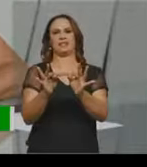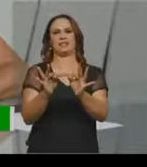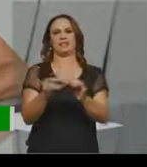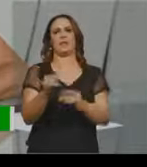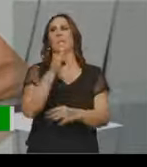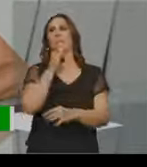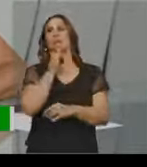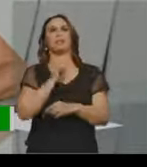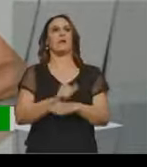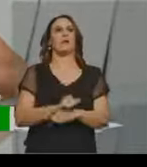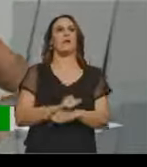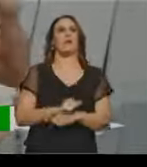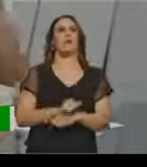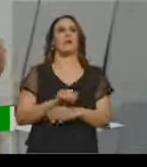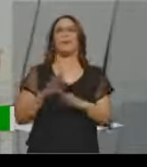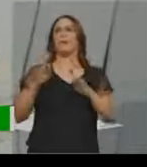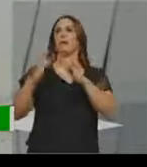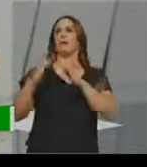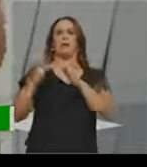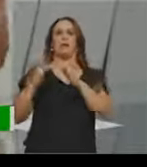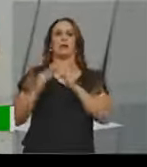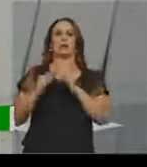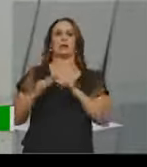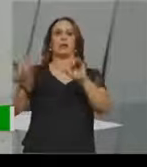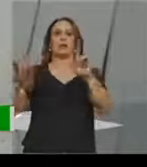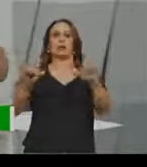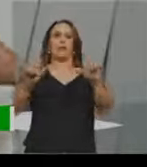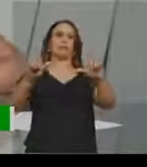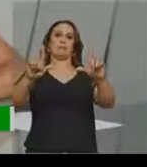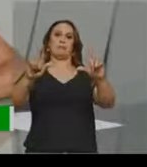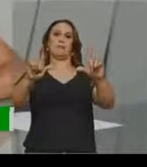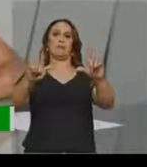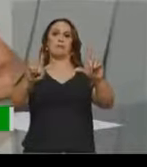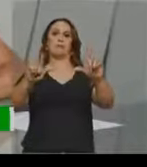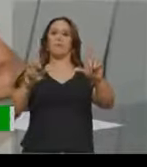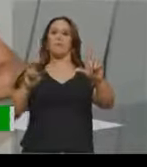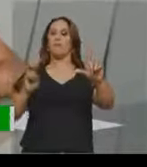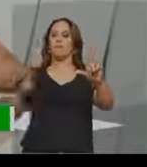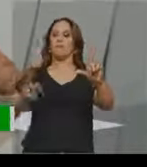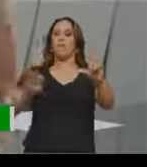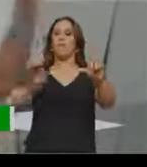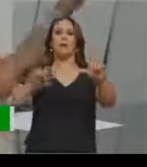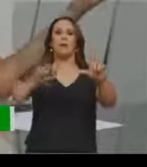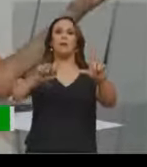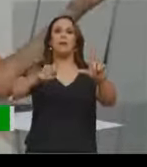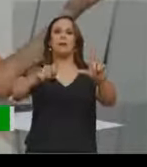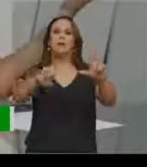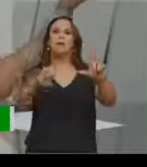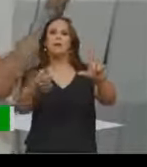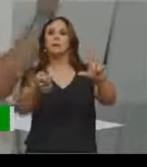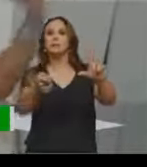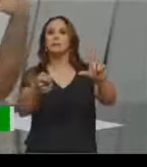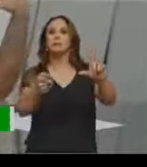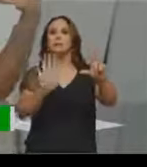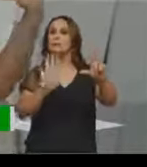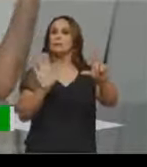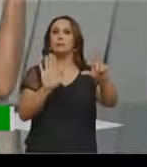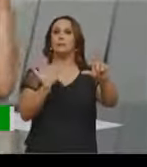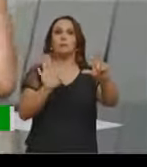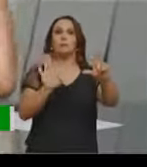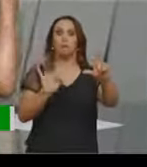uma televisão. Né? Ninguém vai lá trocar de canal nas teclinhas da TV, ou não consegue mais imaginar a